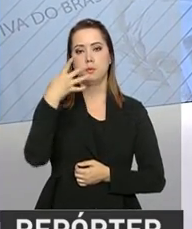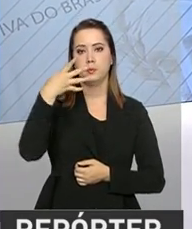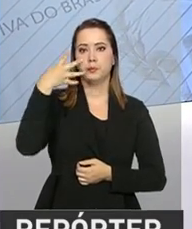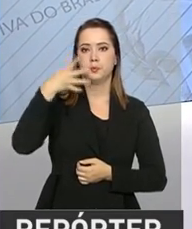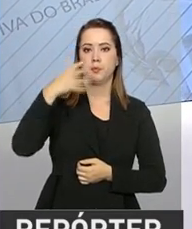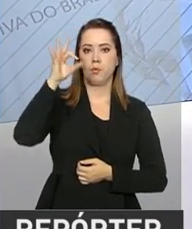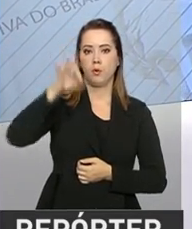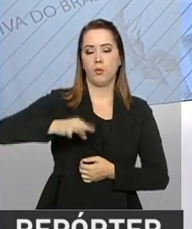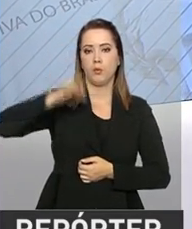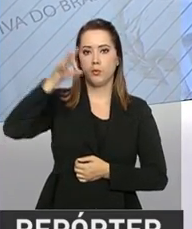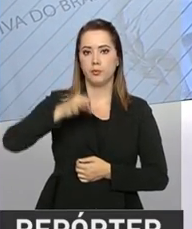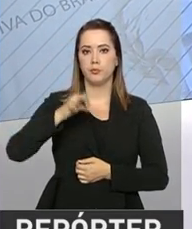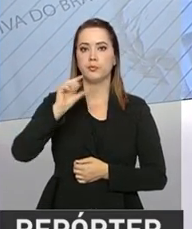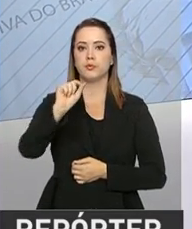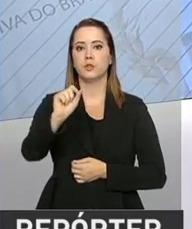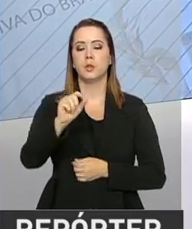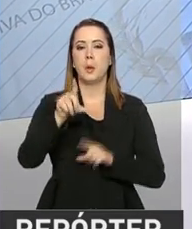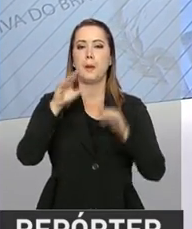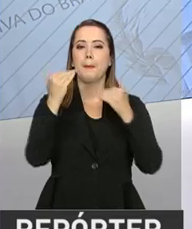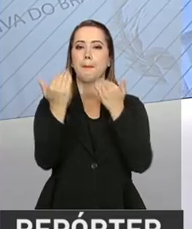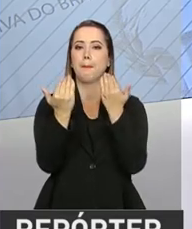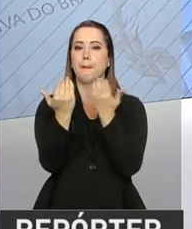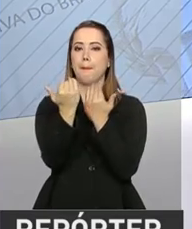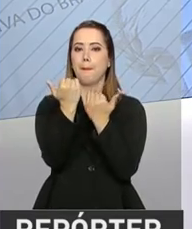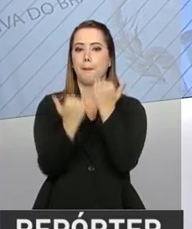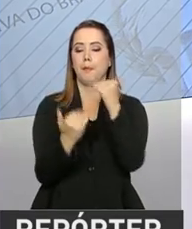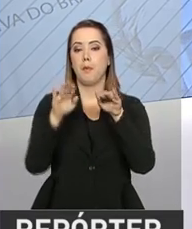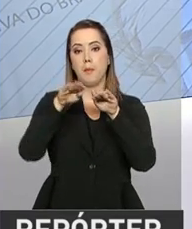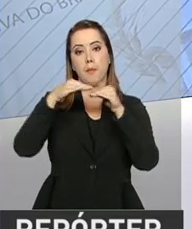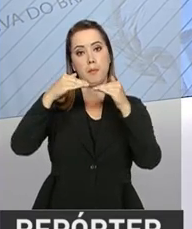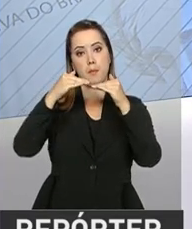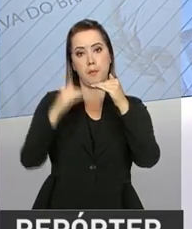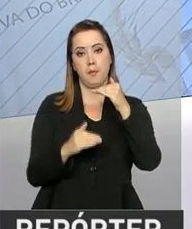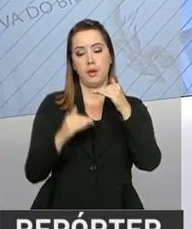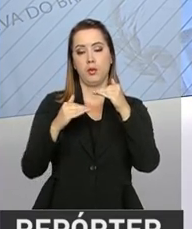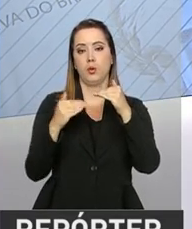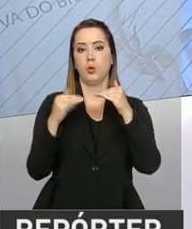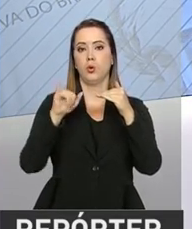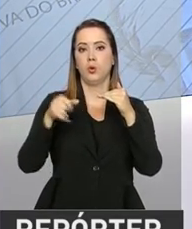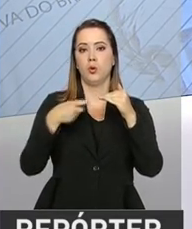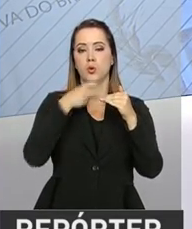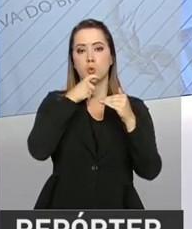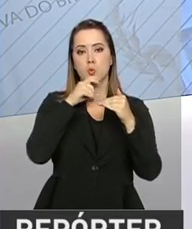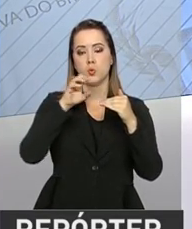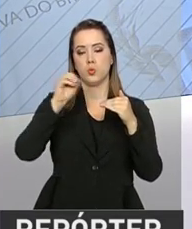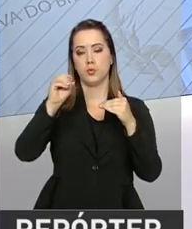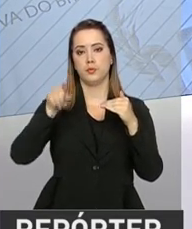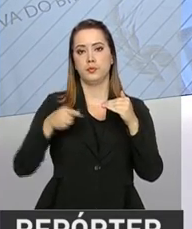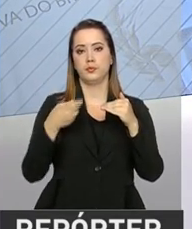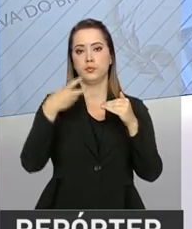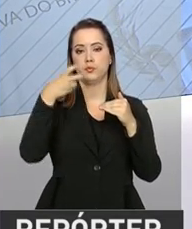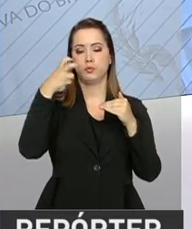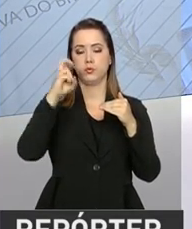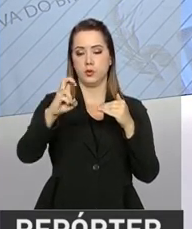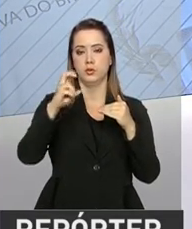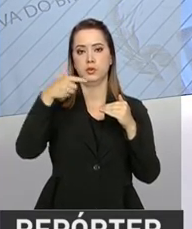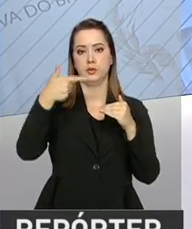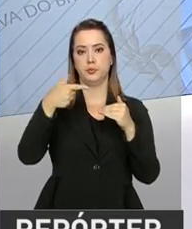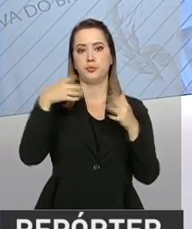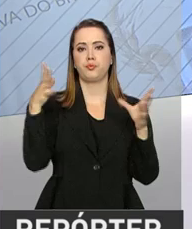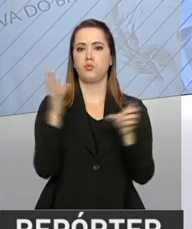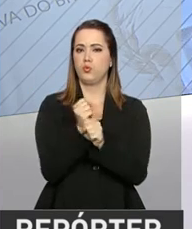0,44% em agosto menor que o registrado em Julho que foi de 0,52 por. no acumulado do ano o índice chega